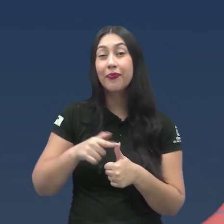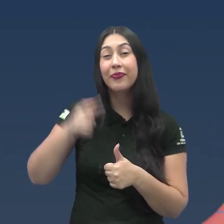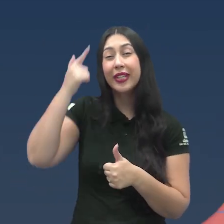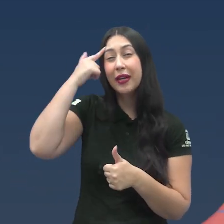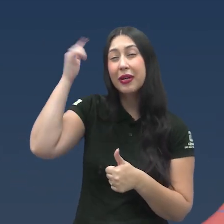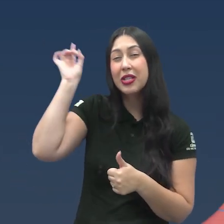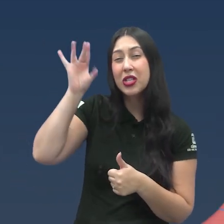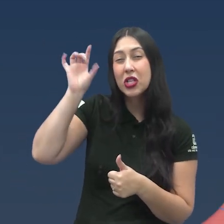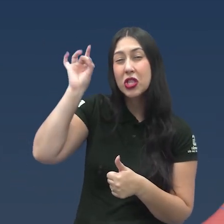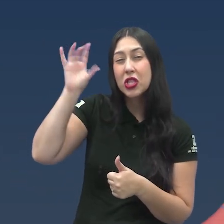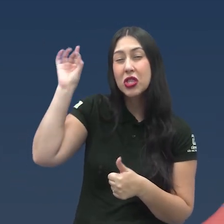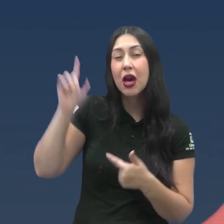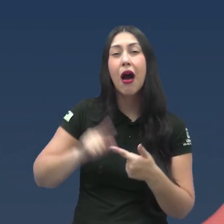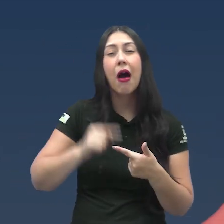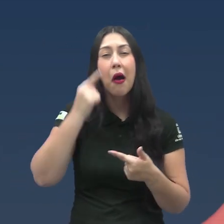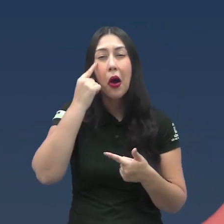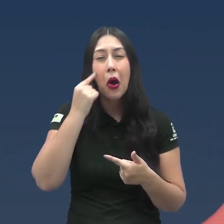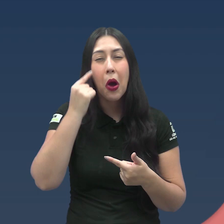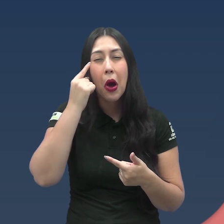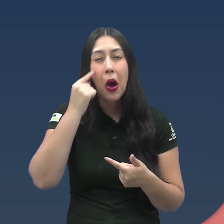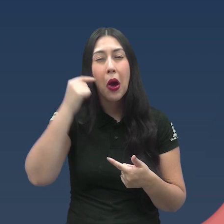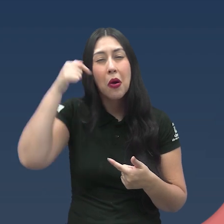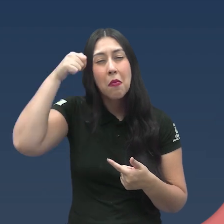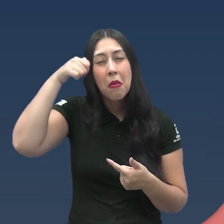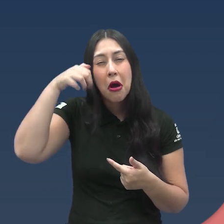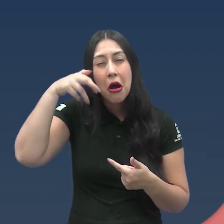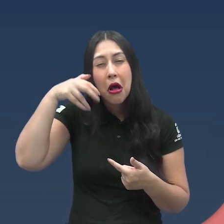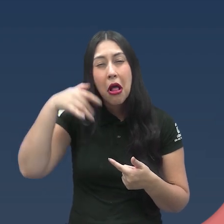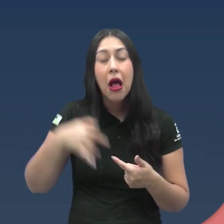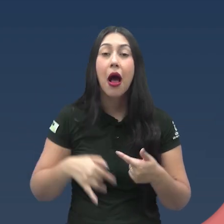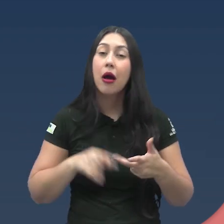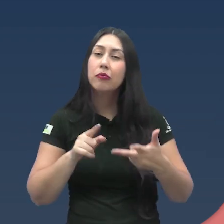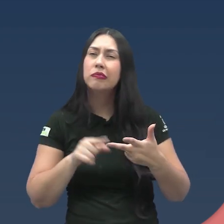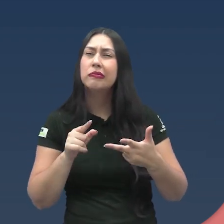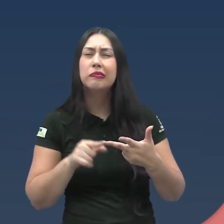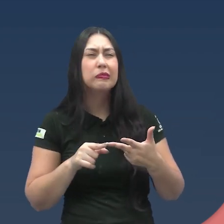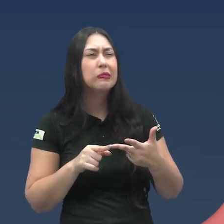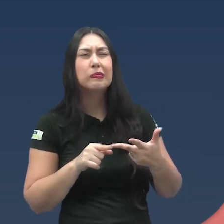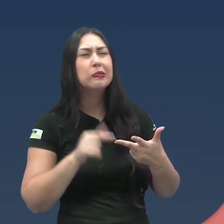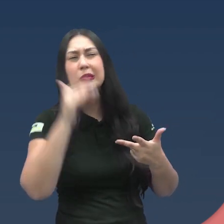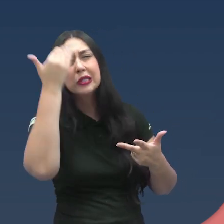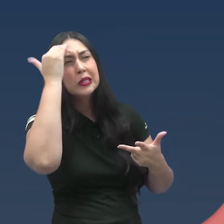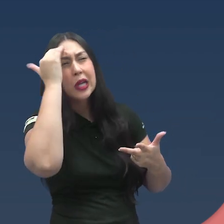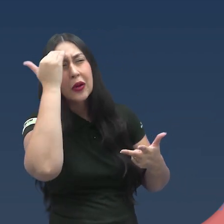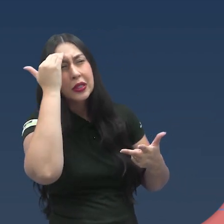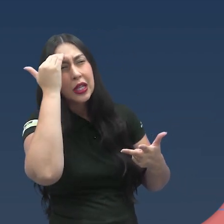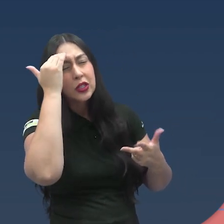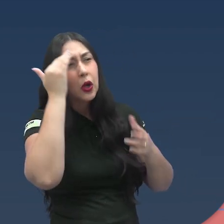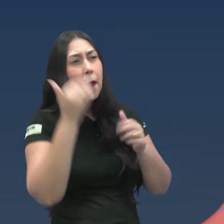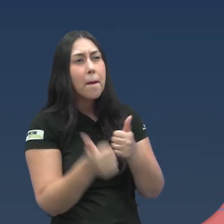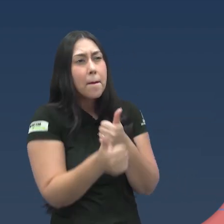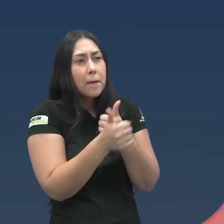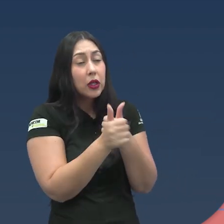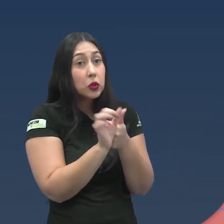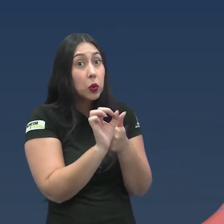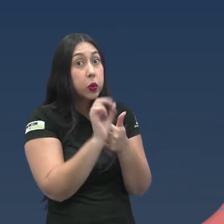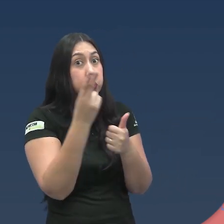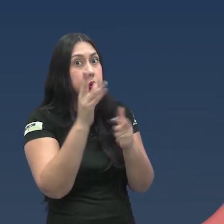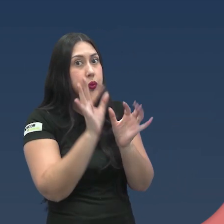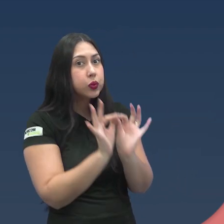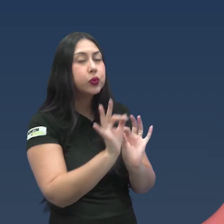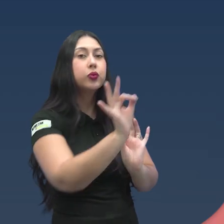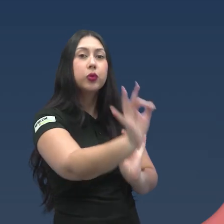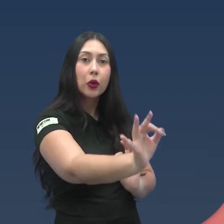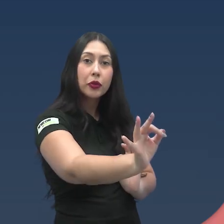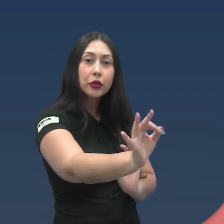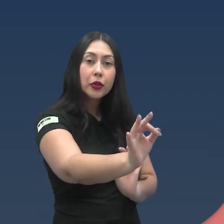visão, como dor de cabeça frequente, olhos lacrimejando ou dificuldade para entender as letras no quadro, seja